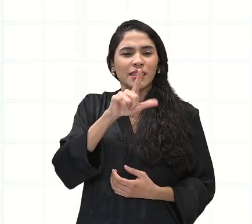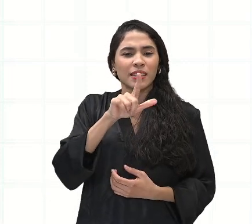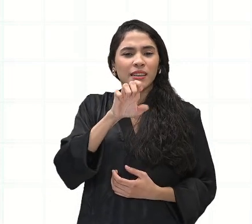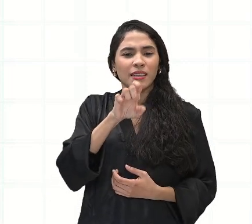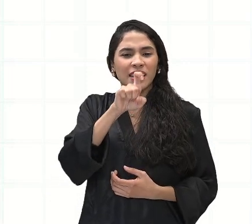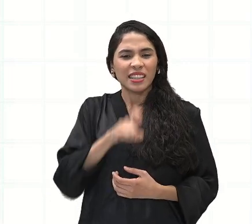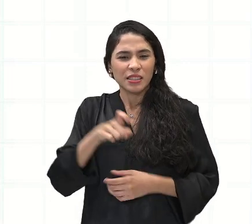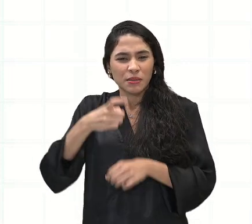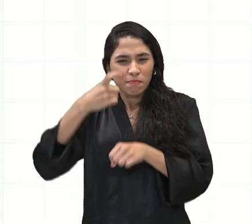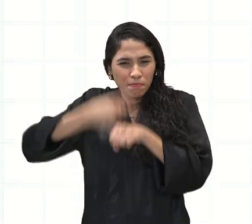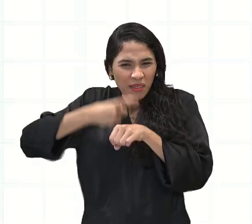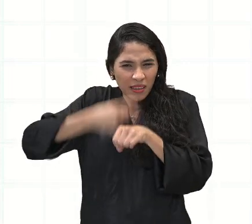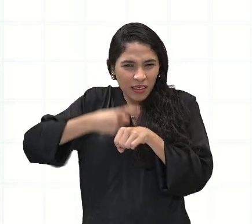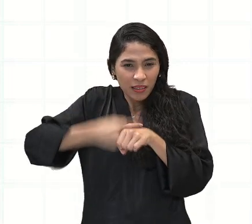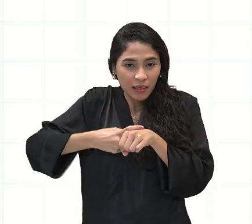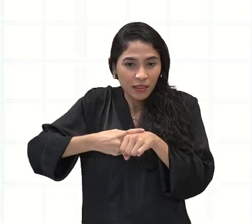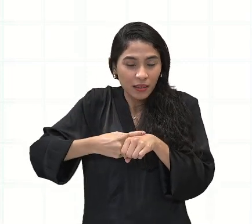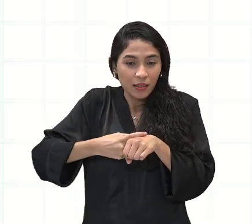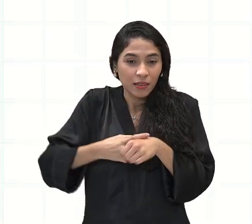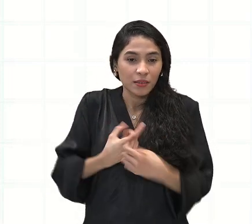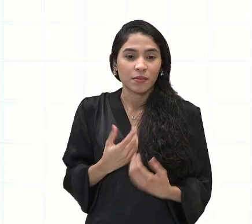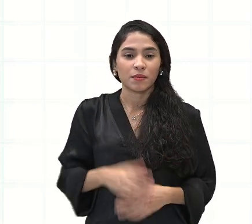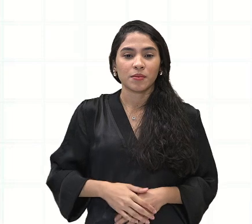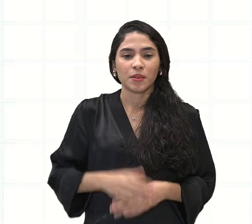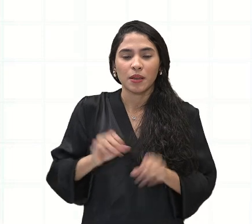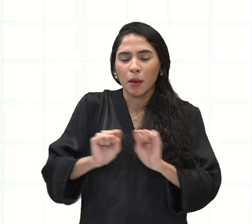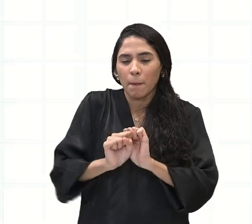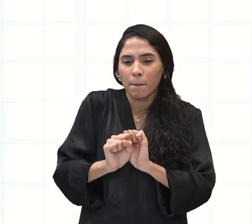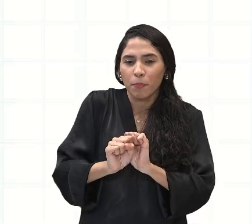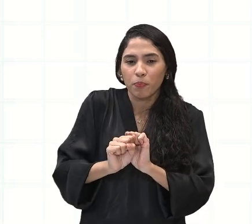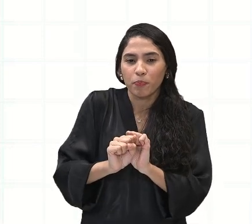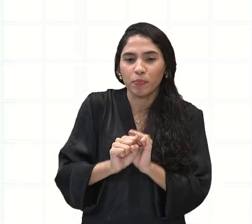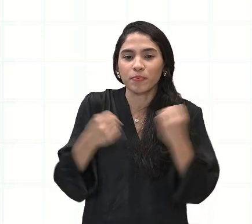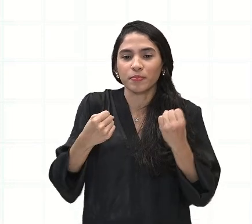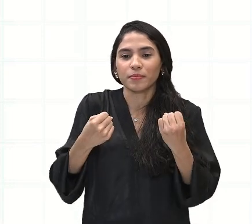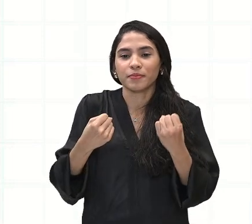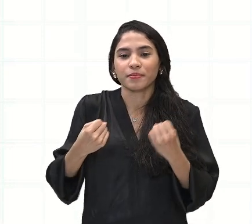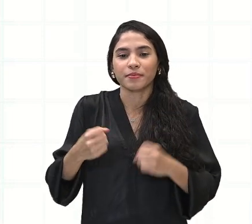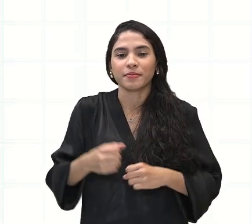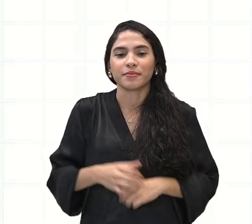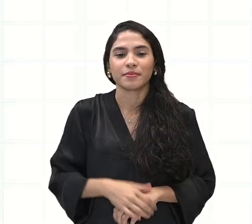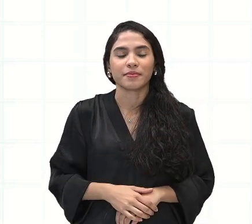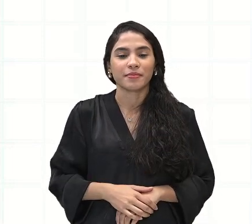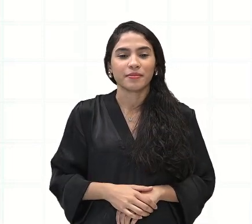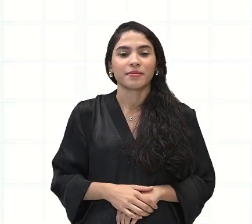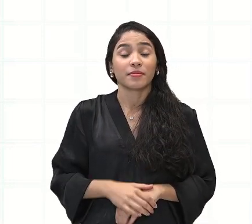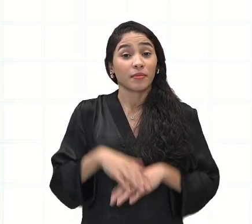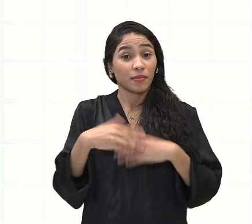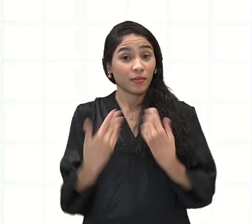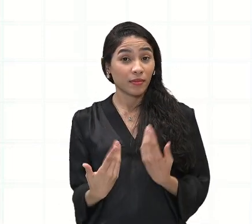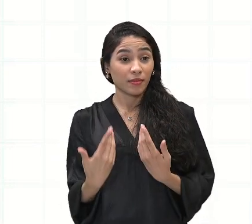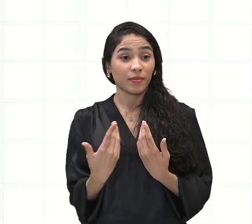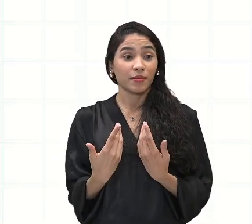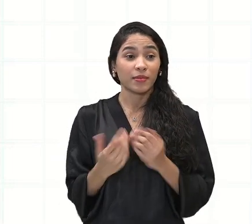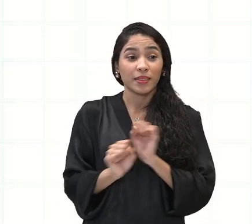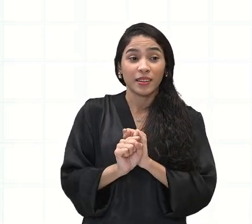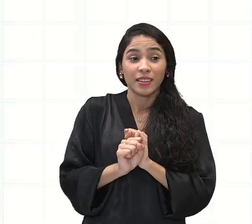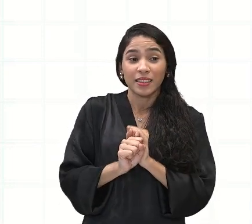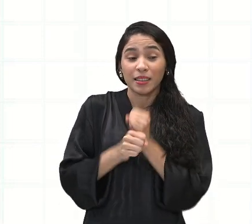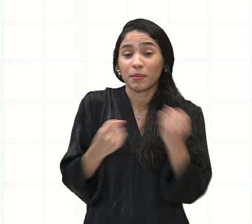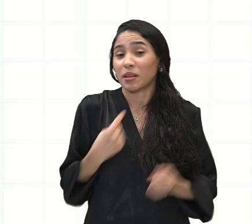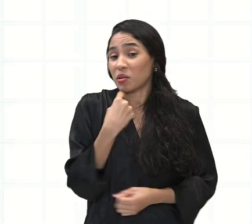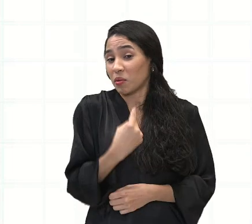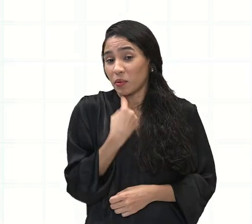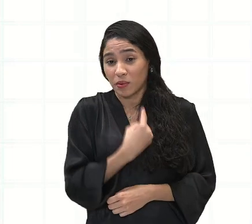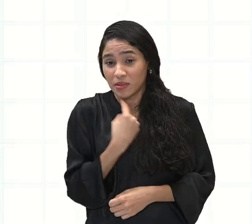pedra e quebra qualquer dura ponta de seta. Pense aí no cupido que tenta atingir, só que quando a seta do